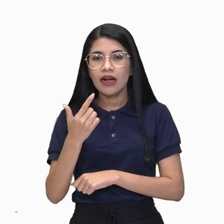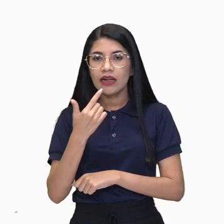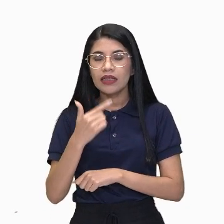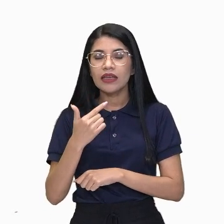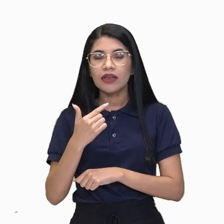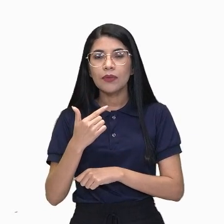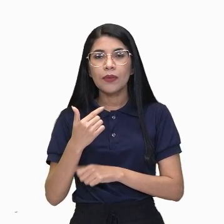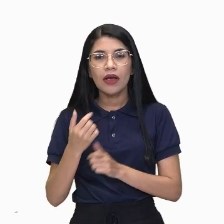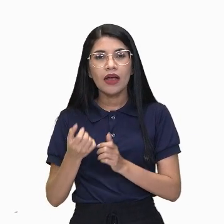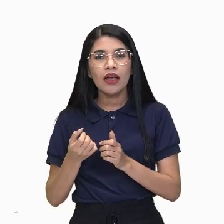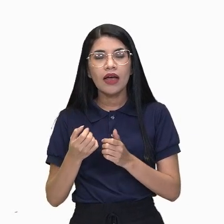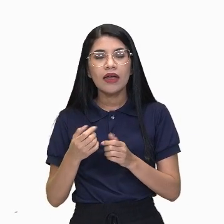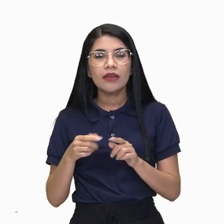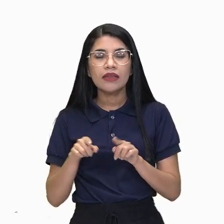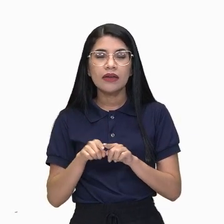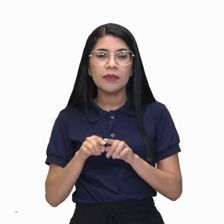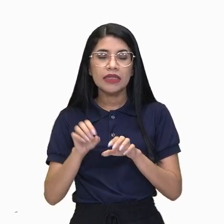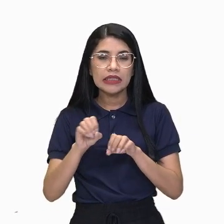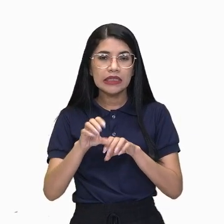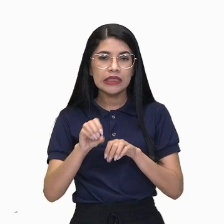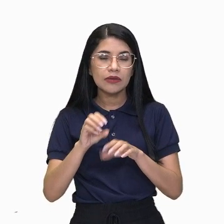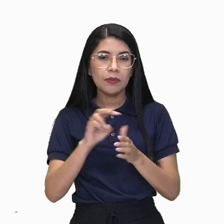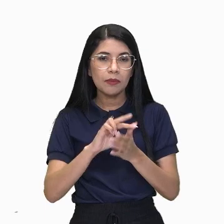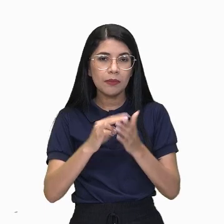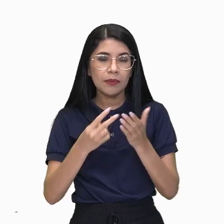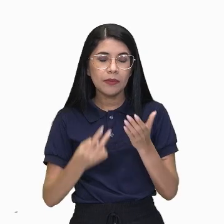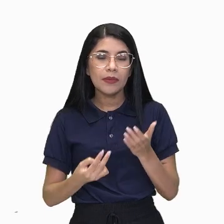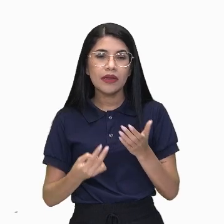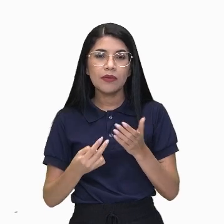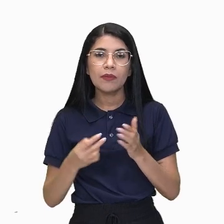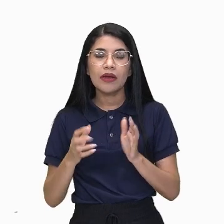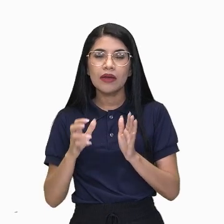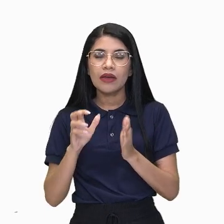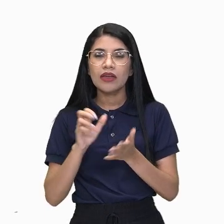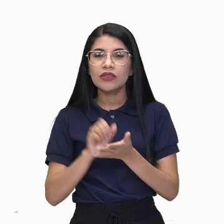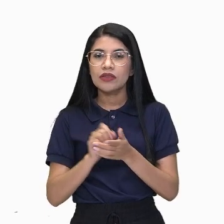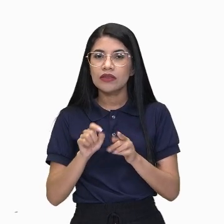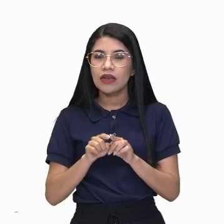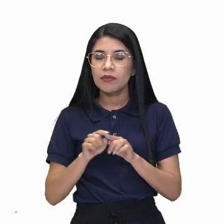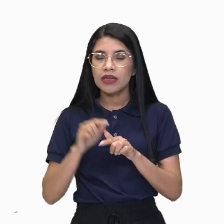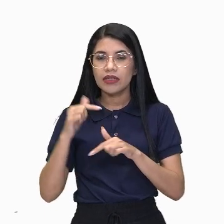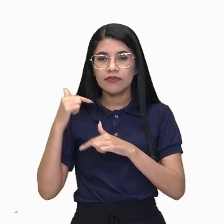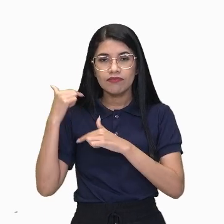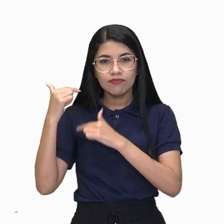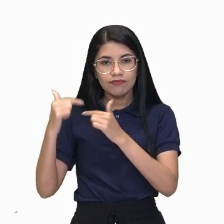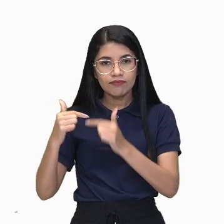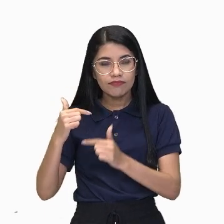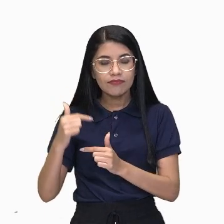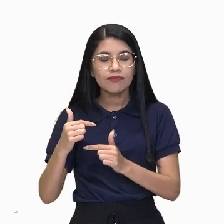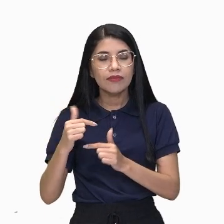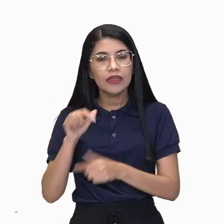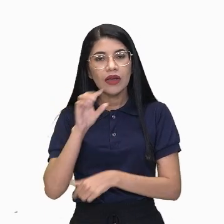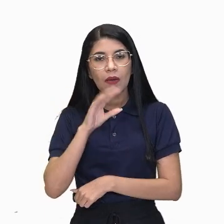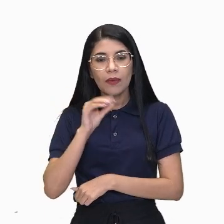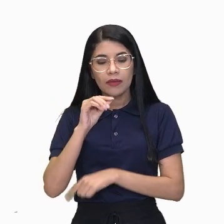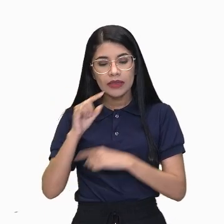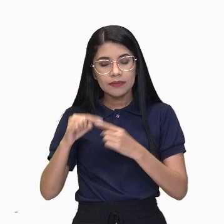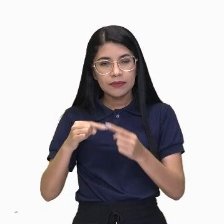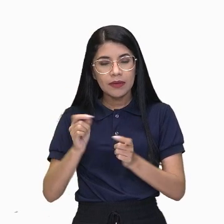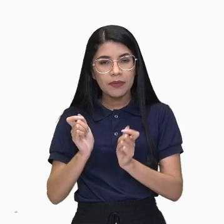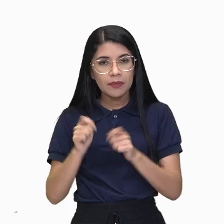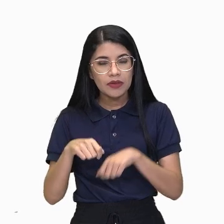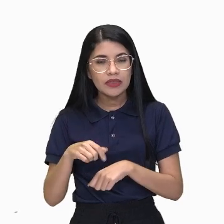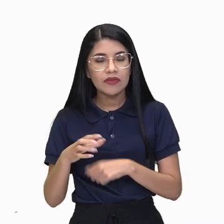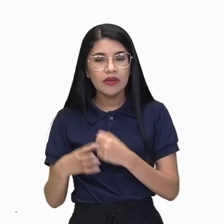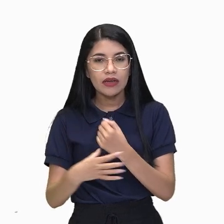né, o ensino bilíngue e registrando tradições orais para garantir a continuidade cultural. E isso